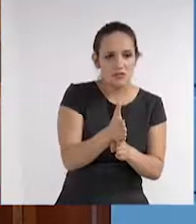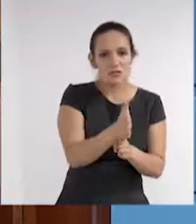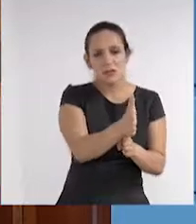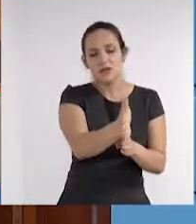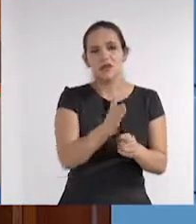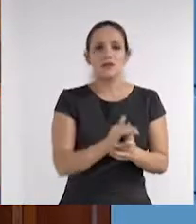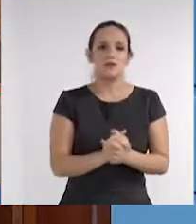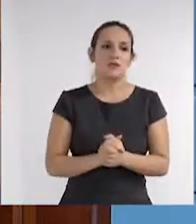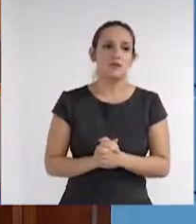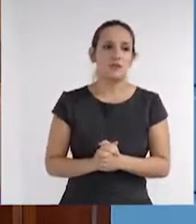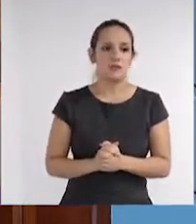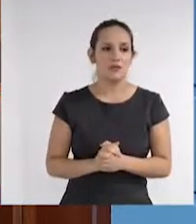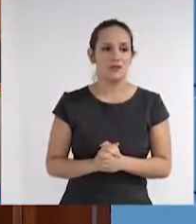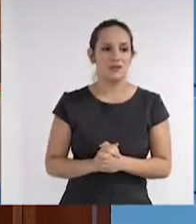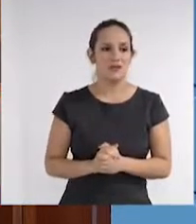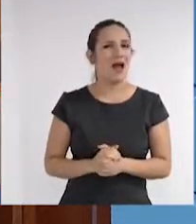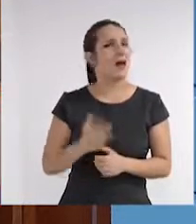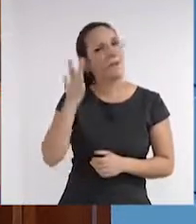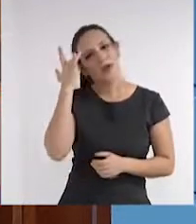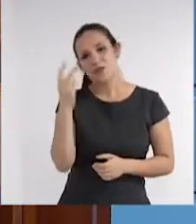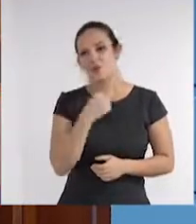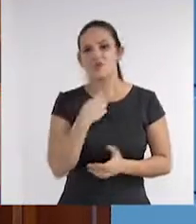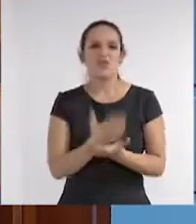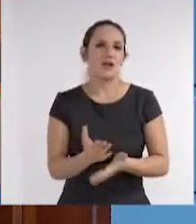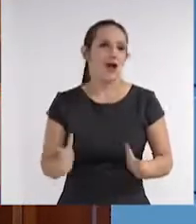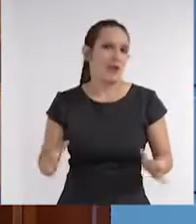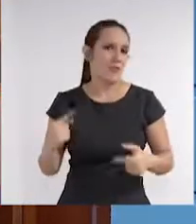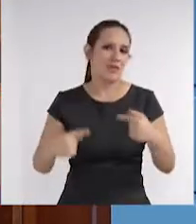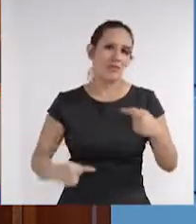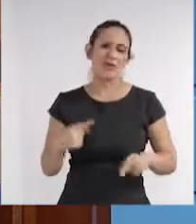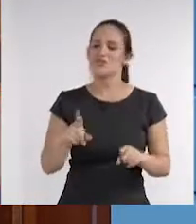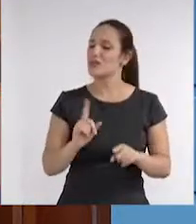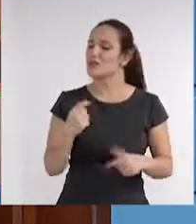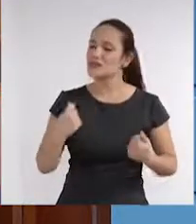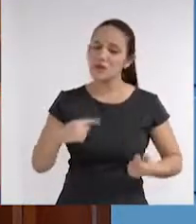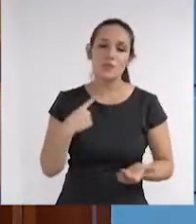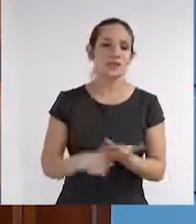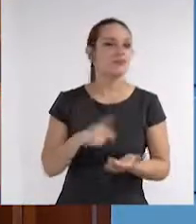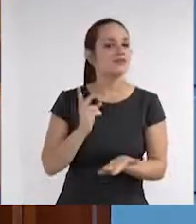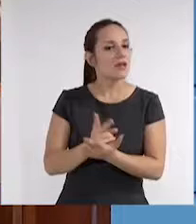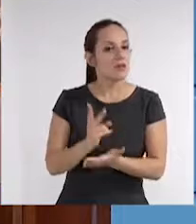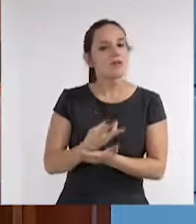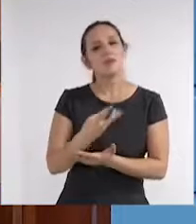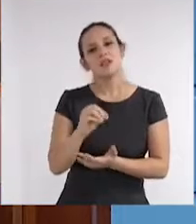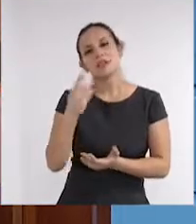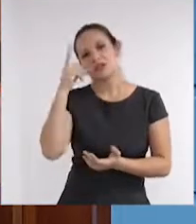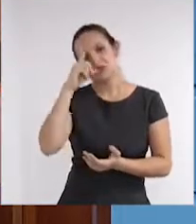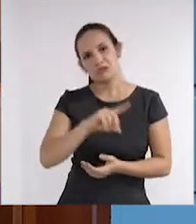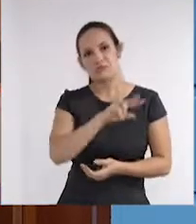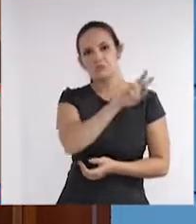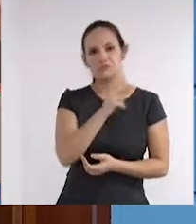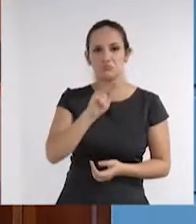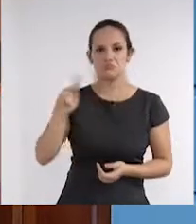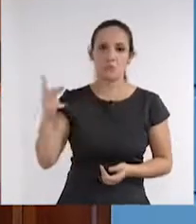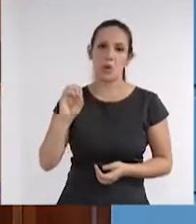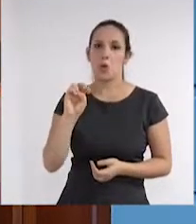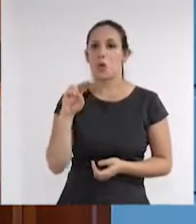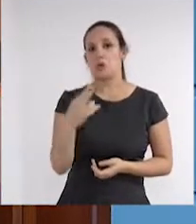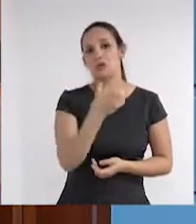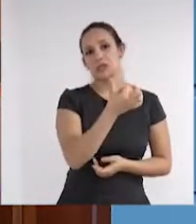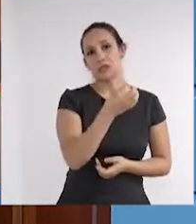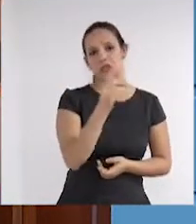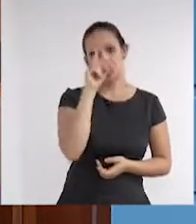debate não morra apenas amanhã aqui nessa casa, que nós possamos estar se reunindo a cada 30 dias, a cada 60